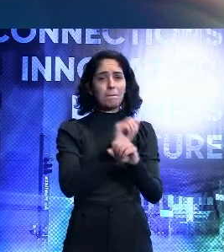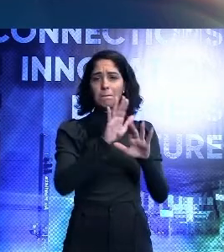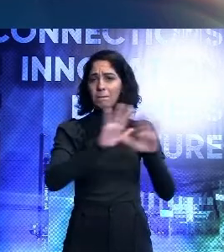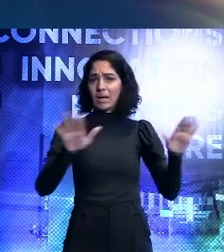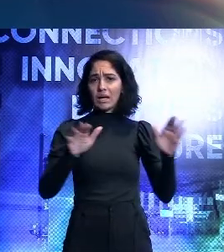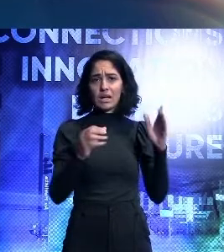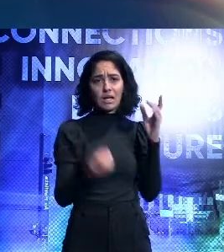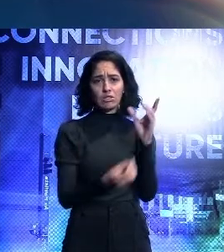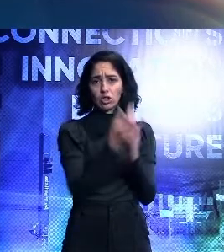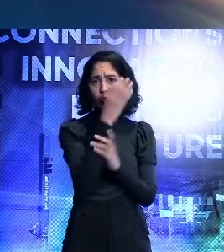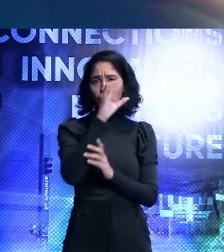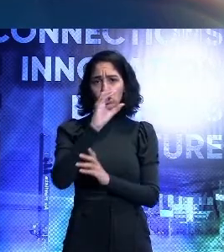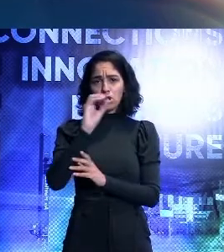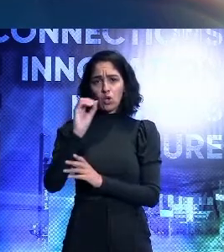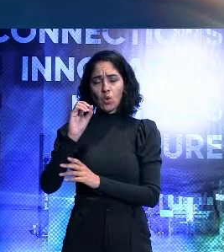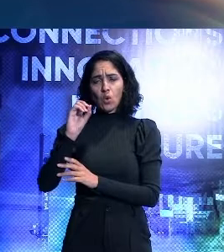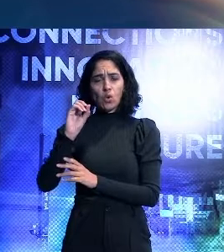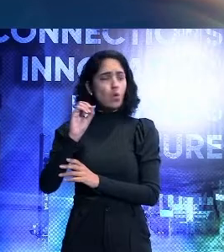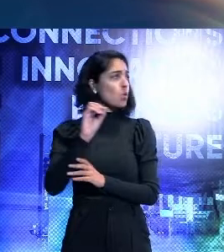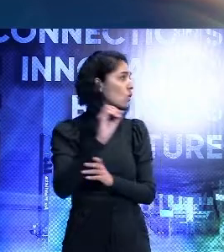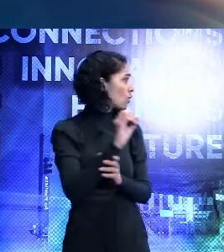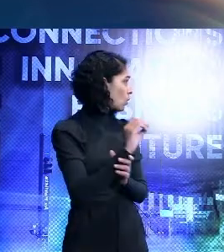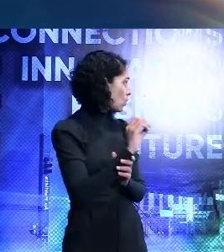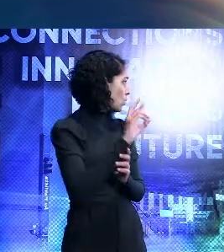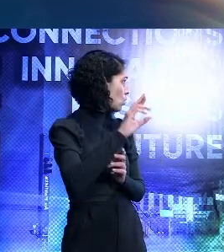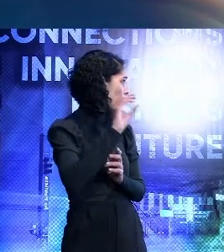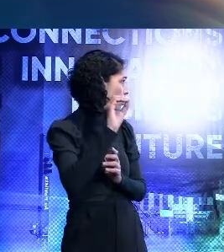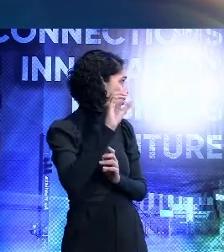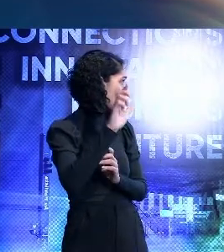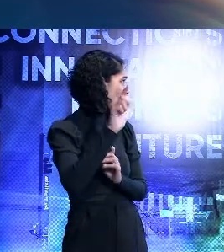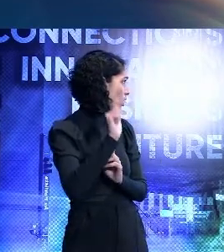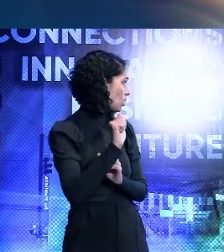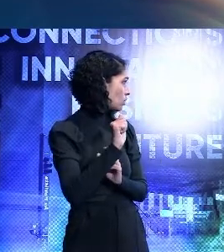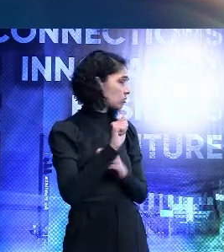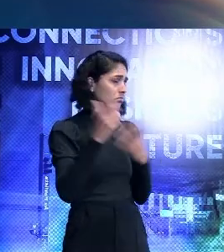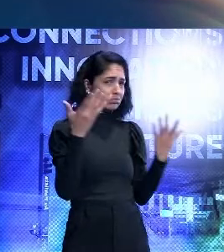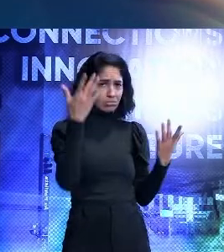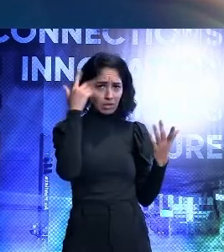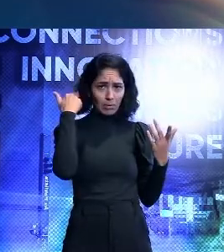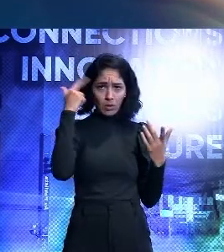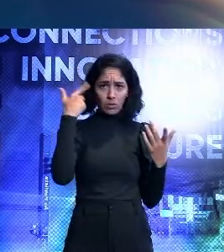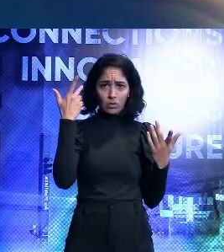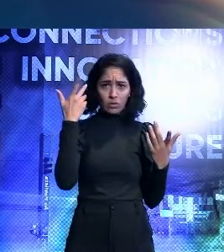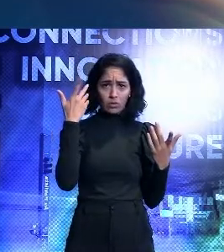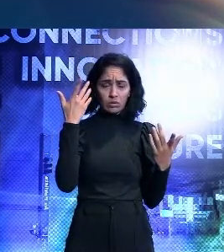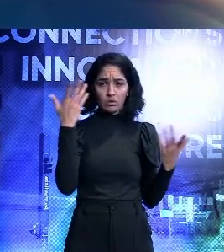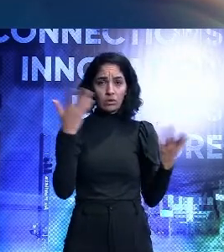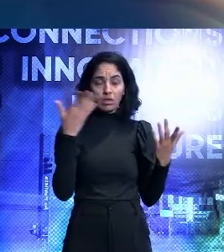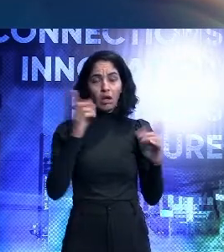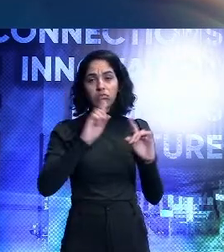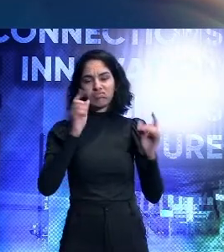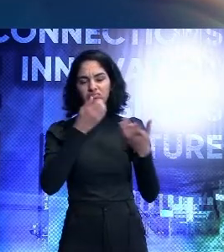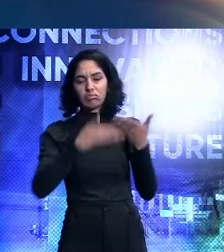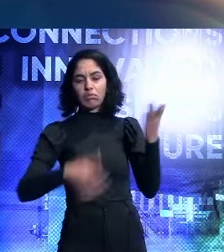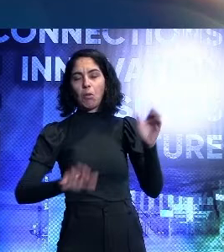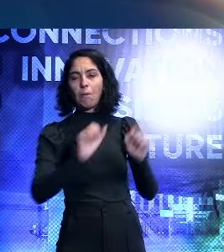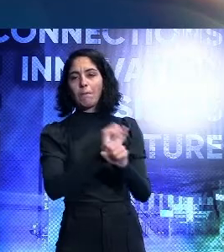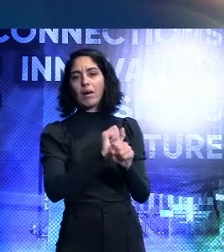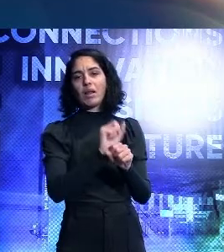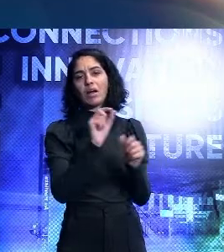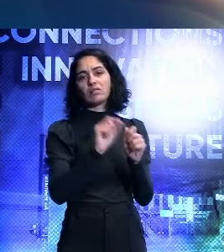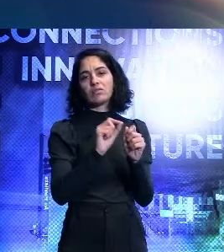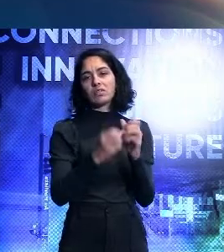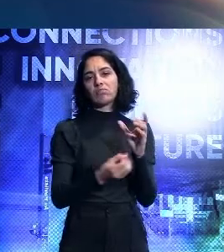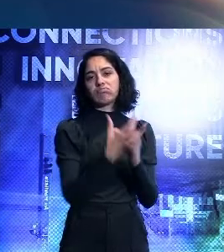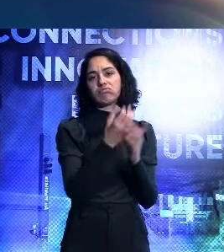E aí o dono da Toyota pode falar: mas como assim, você está louco? Não, eu tenho fatos e dados, eu entendo tudo de Corolla, eu olho o mercado, tudo. E o cara vai dizer: ok, se